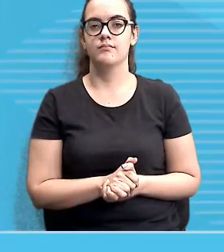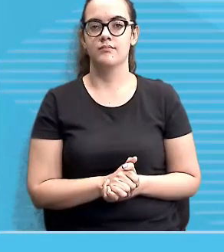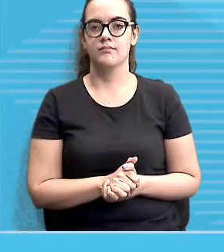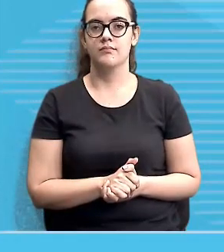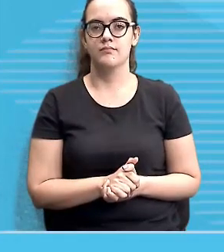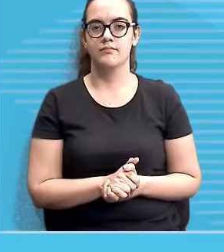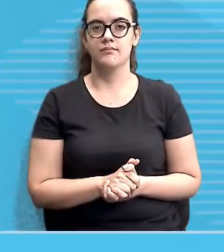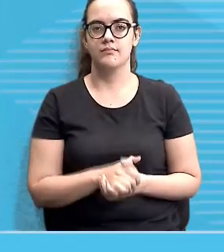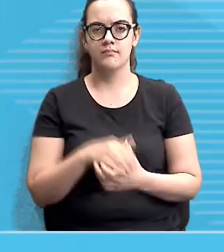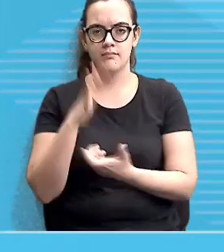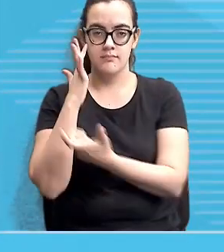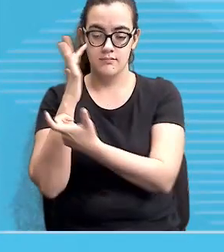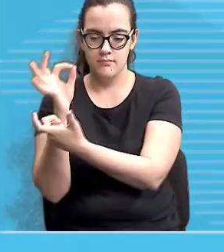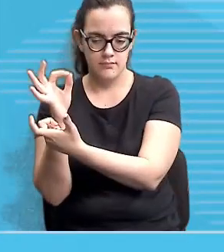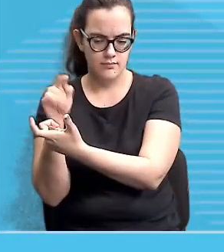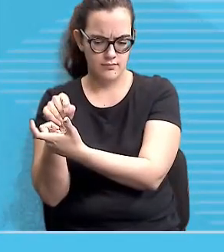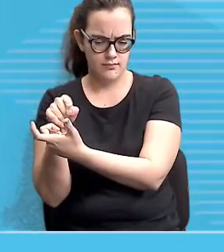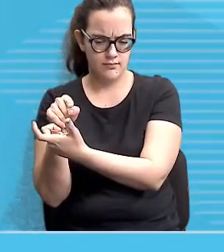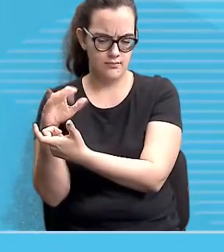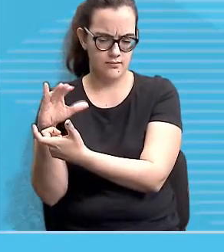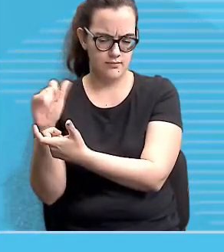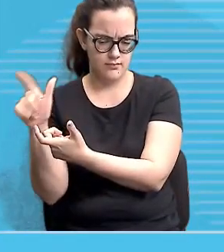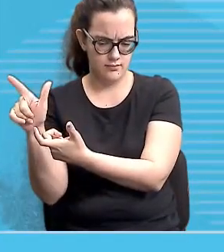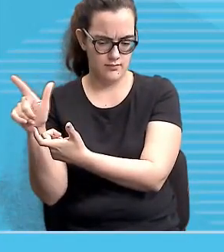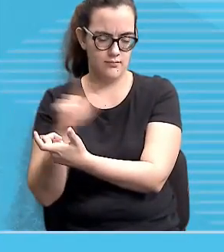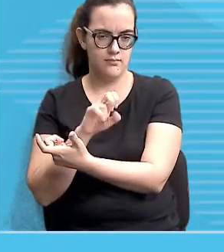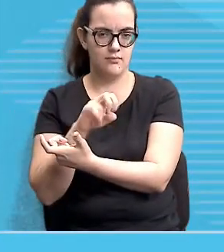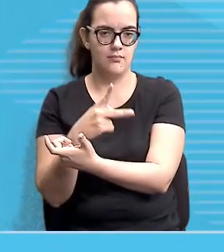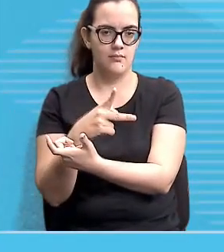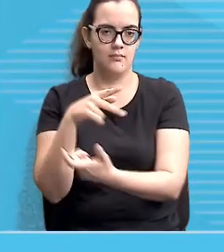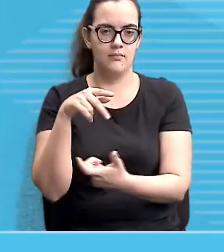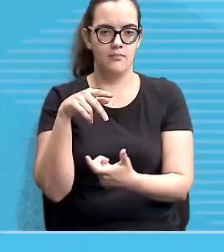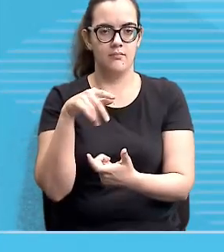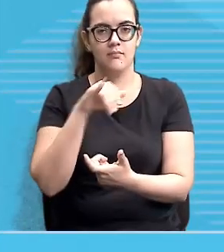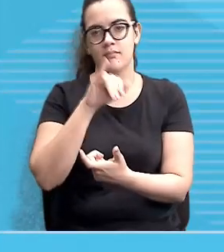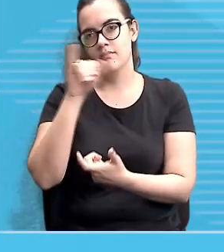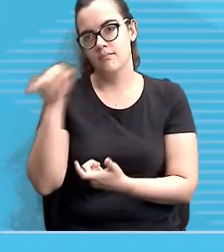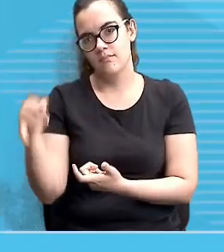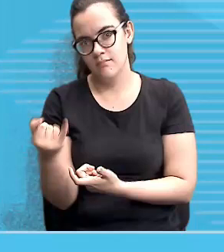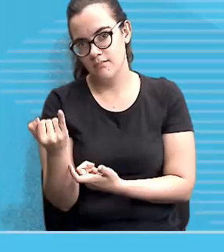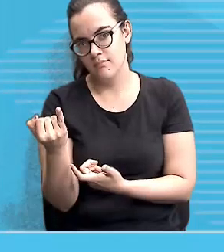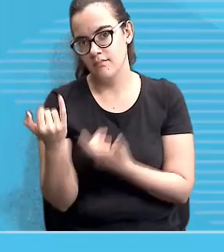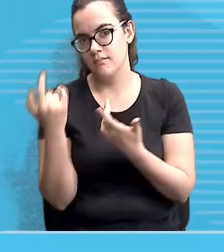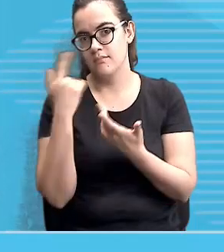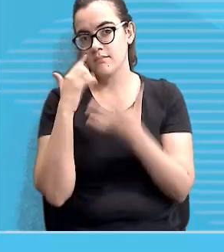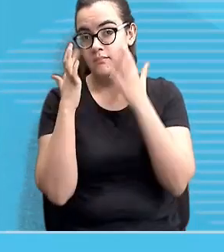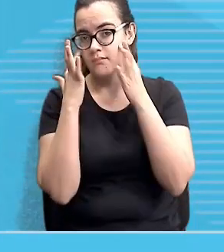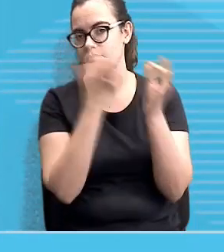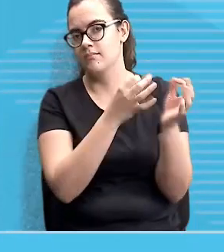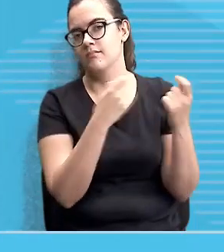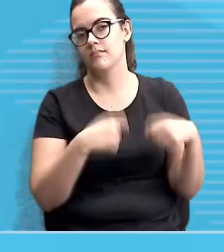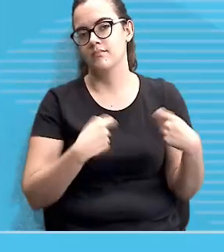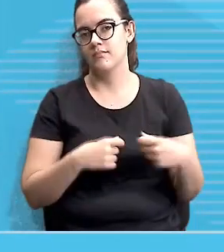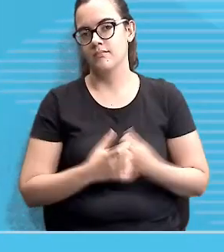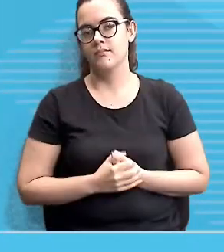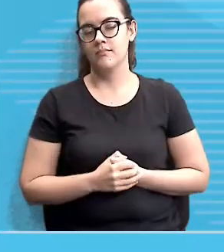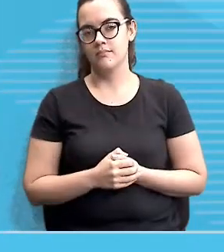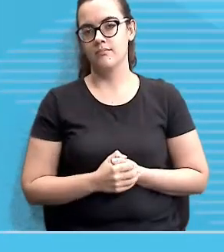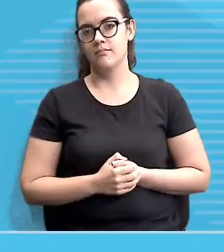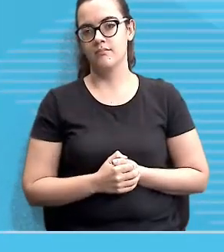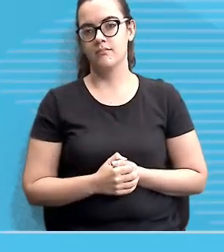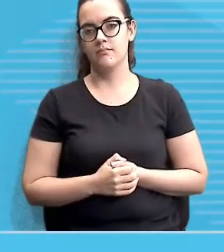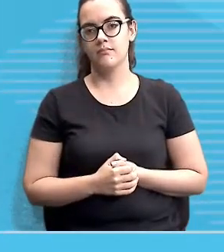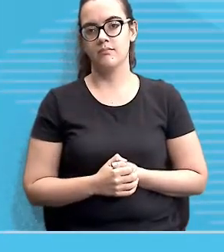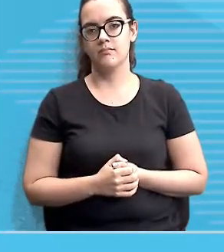bom então a gente olha para essa unidade aqui de cima E aí E se ela